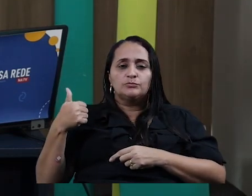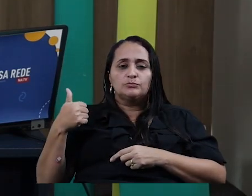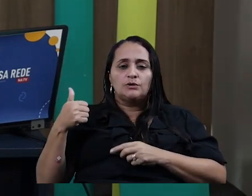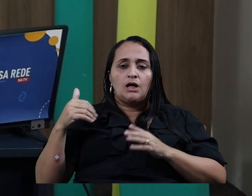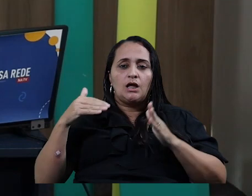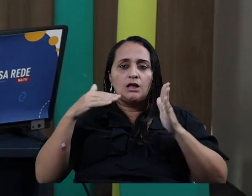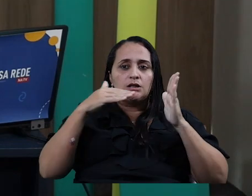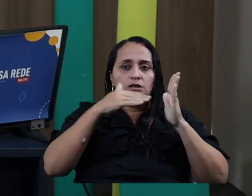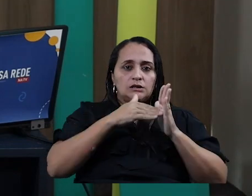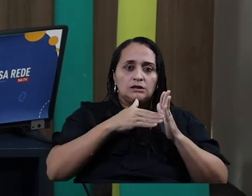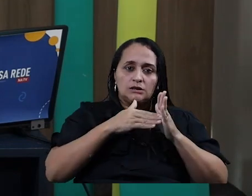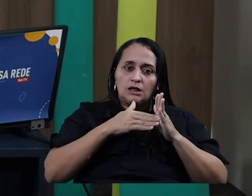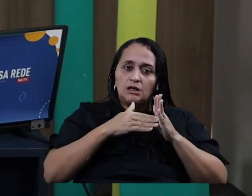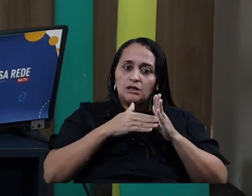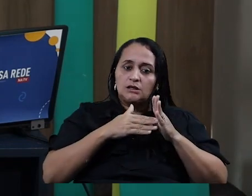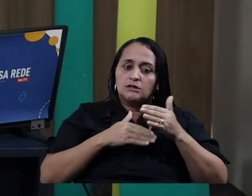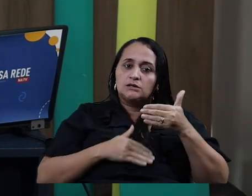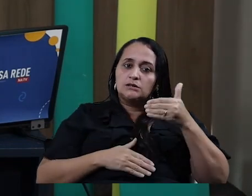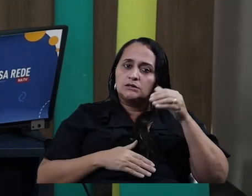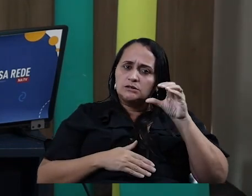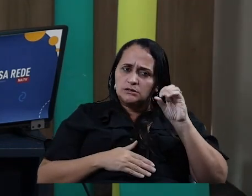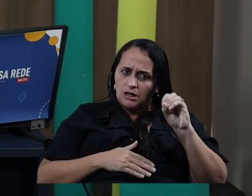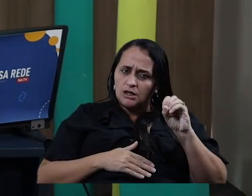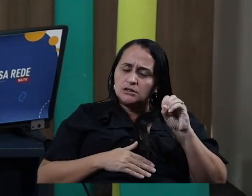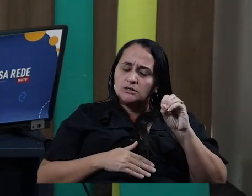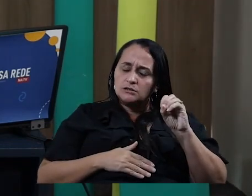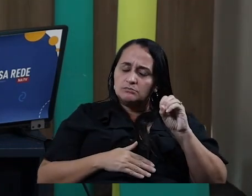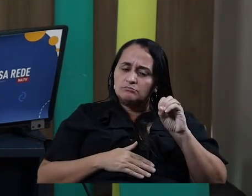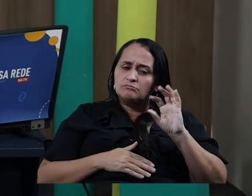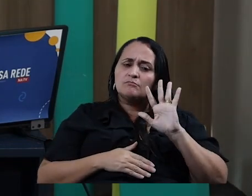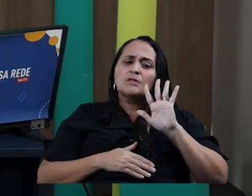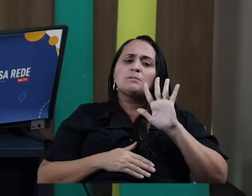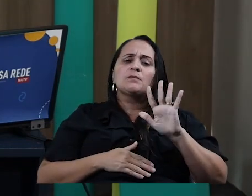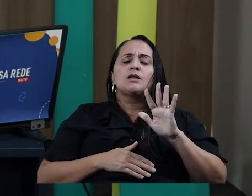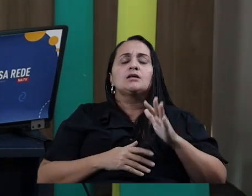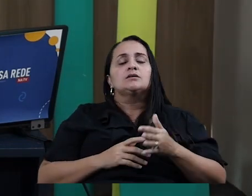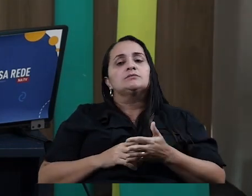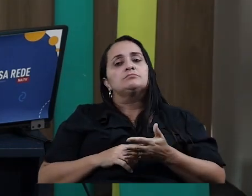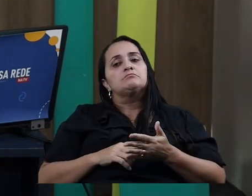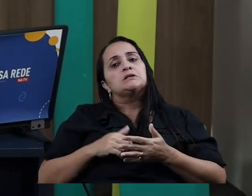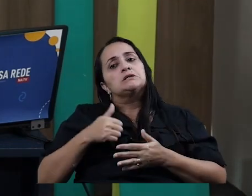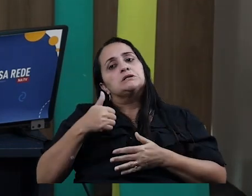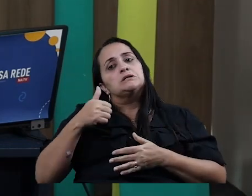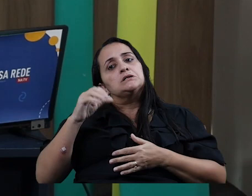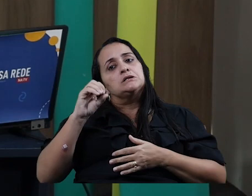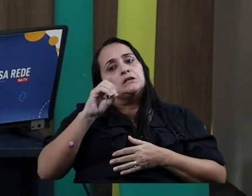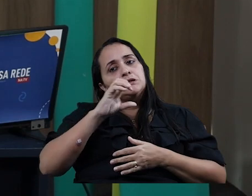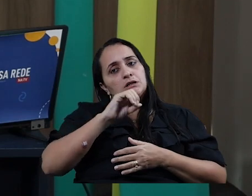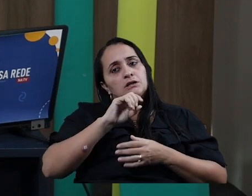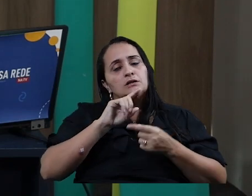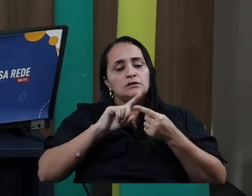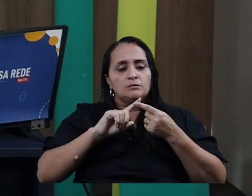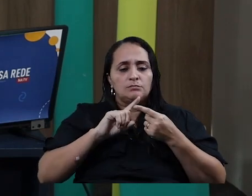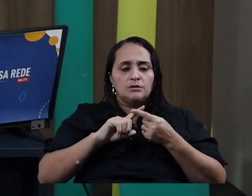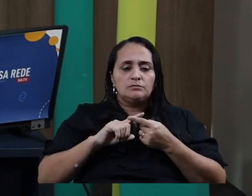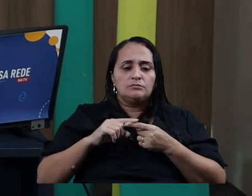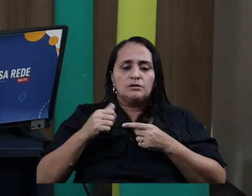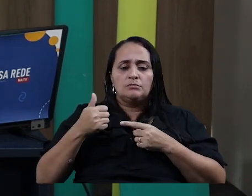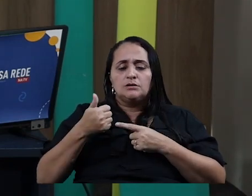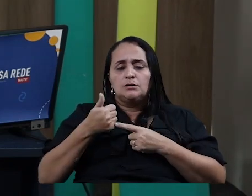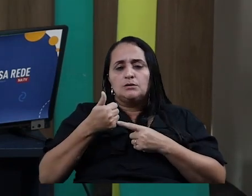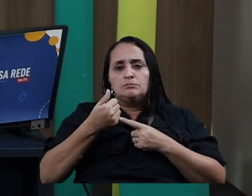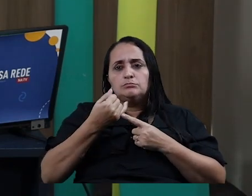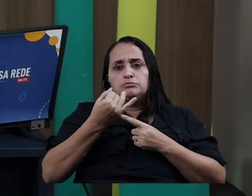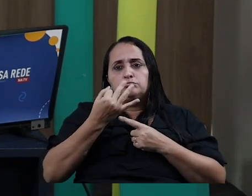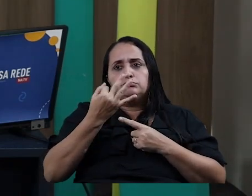que seja em unidade ou que seja em dezenas ou em centenas. Porque, repare, você começa 1, 2, 3, 4,